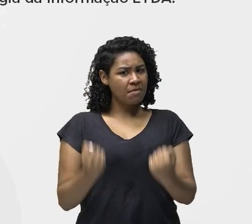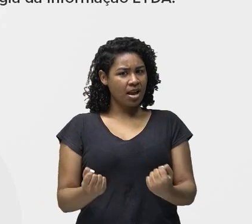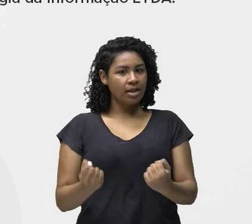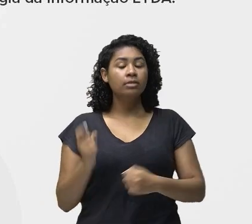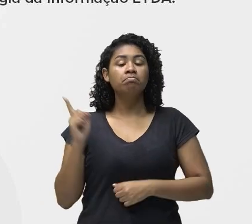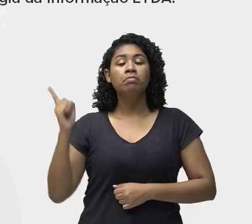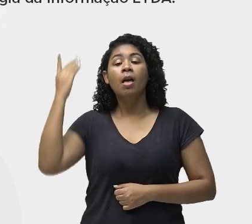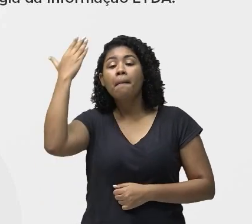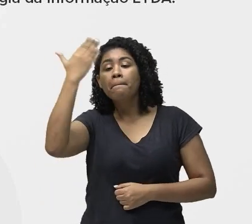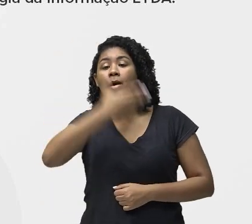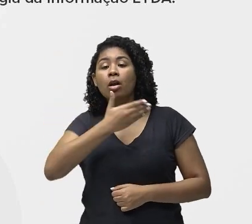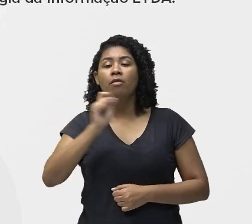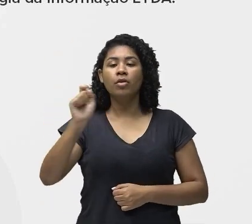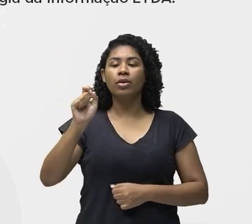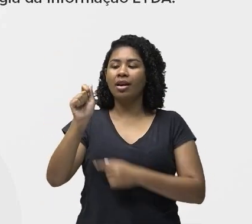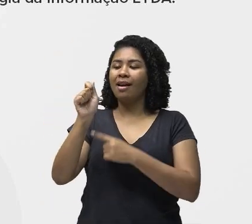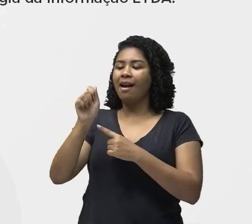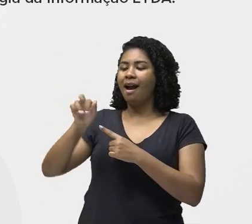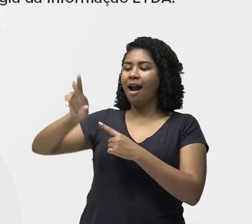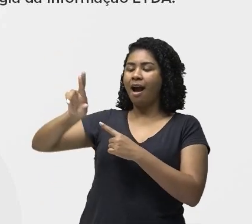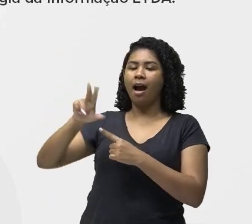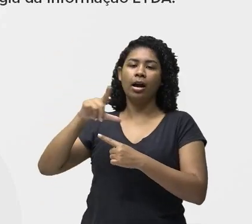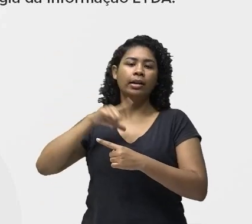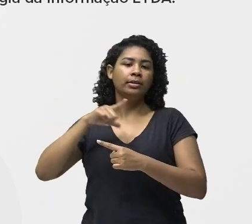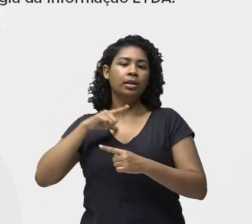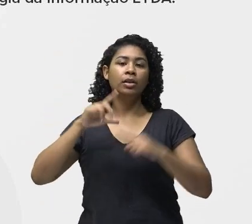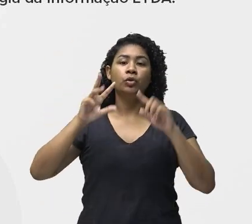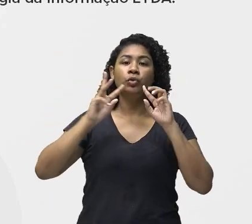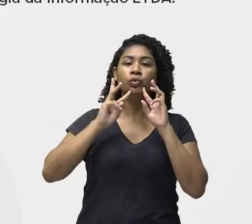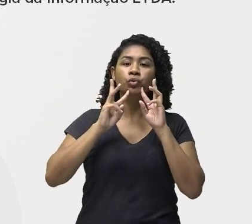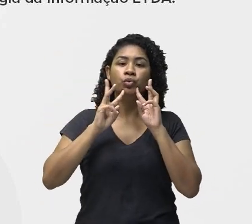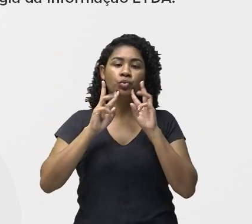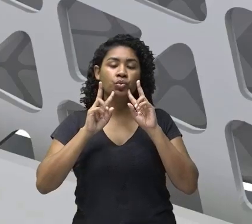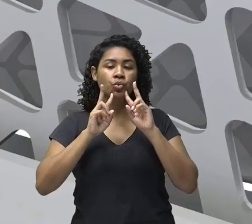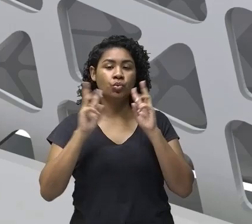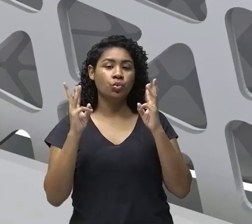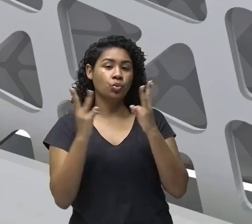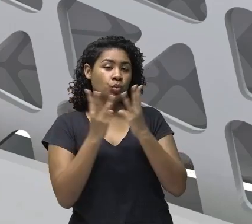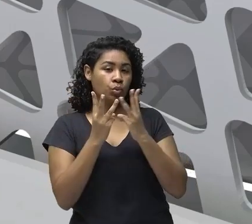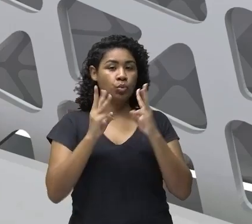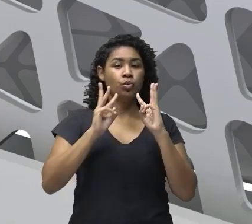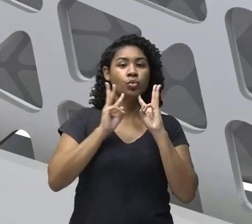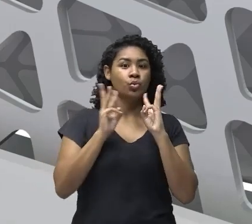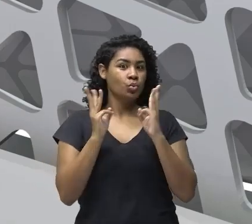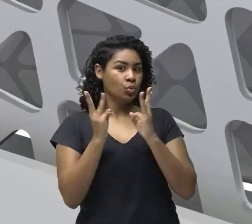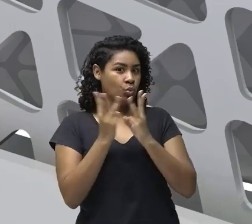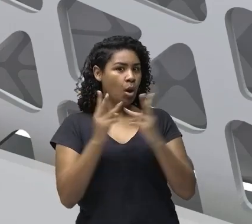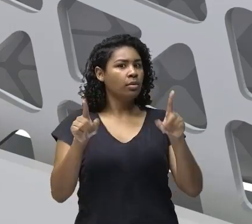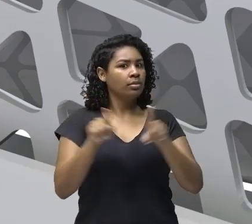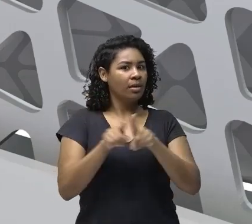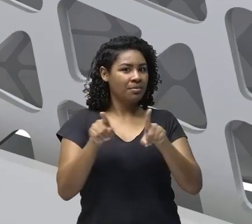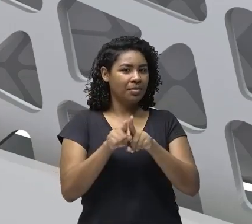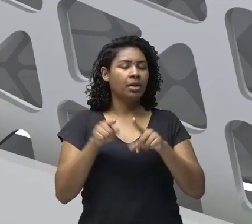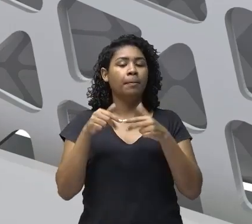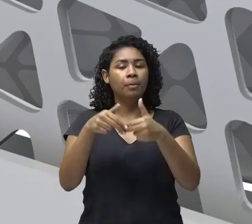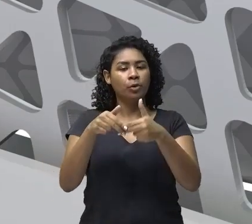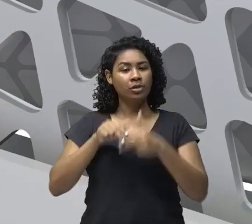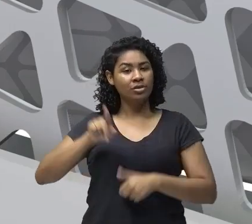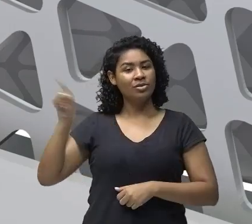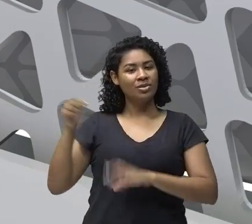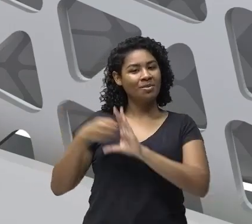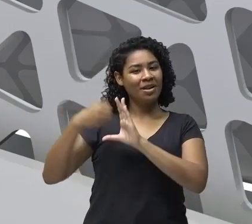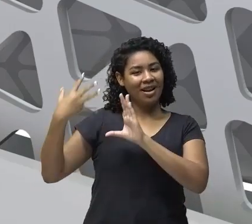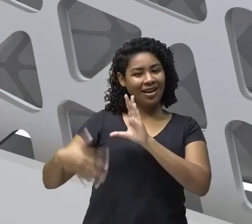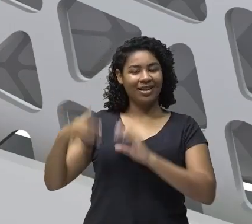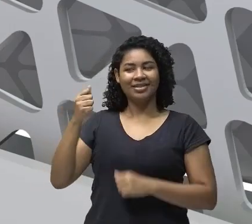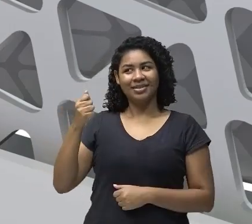comprova que o ar tem matéria e tem massa. Isso é uma das propriedades do